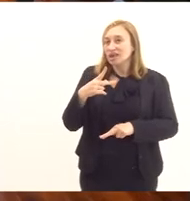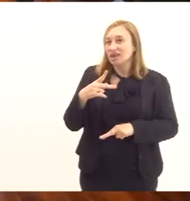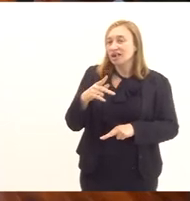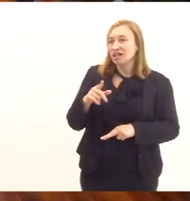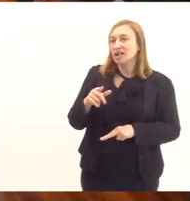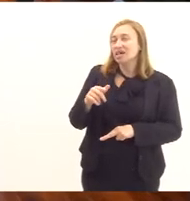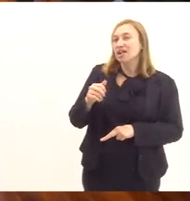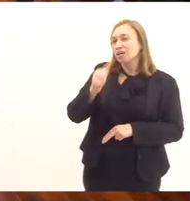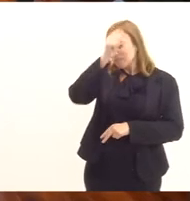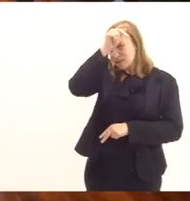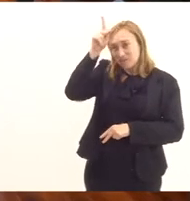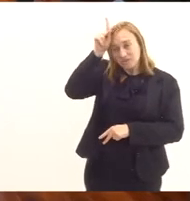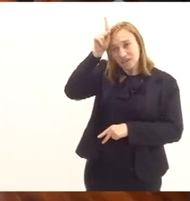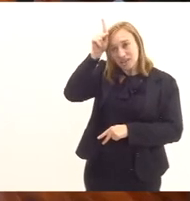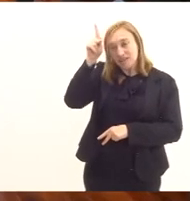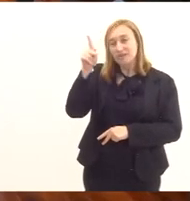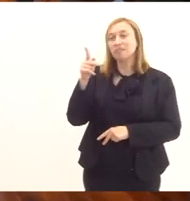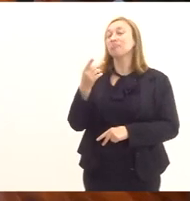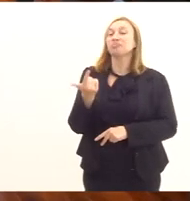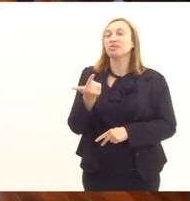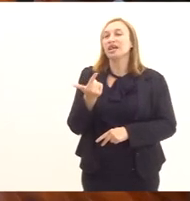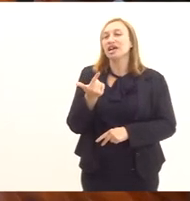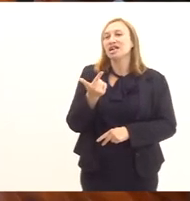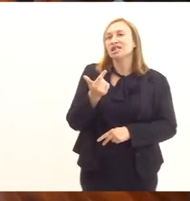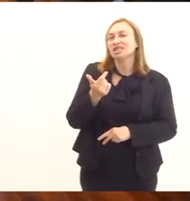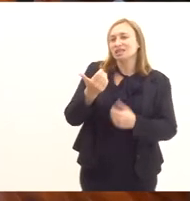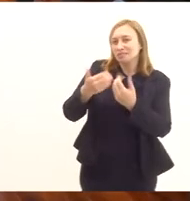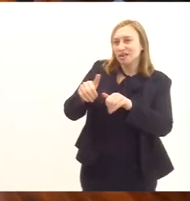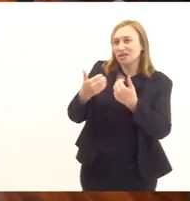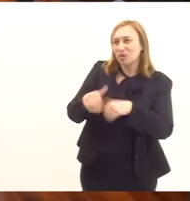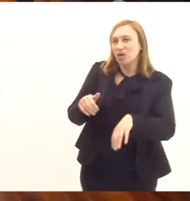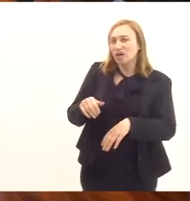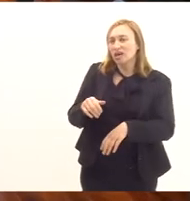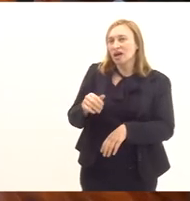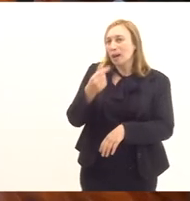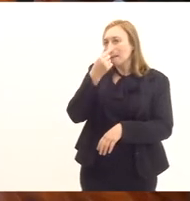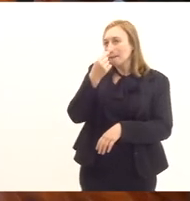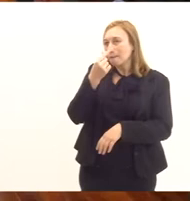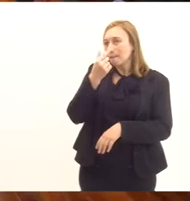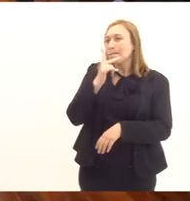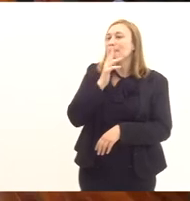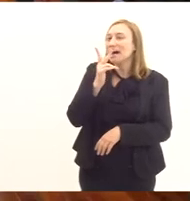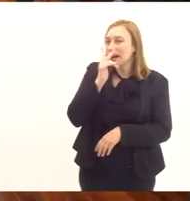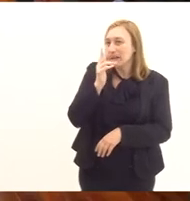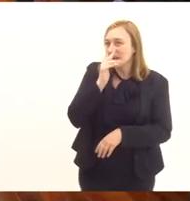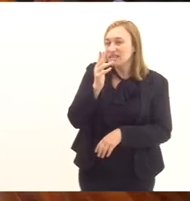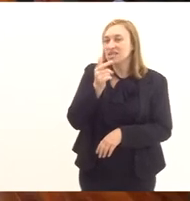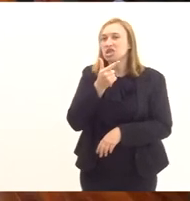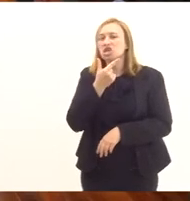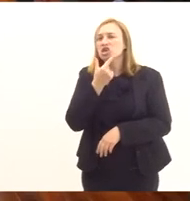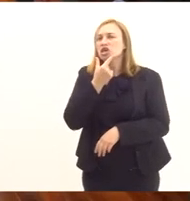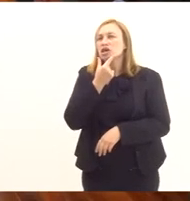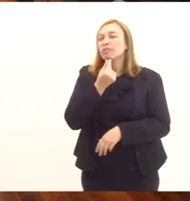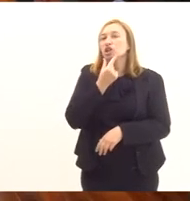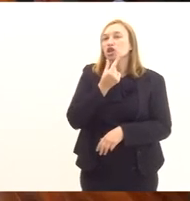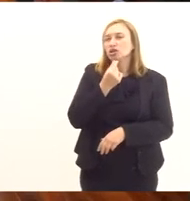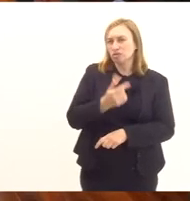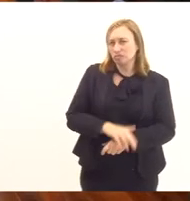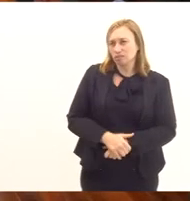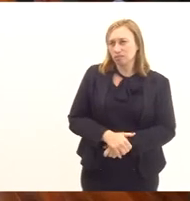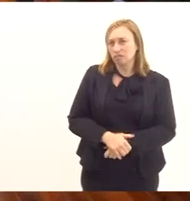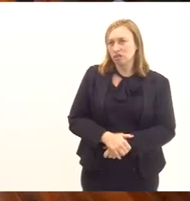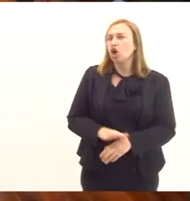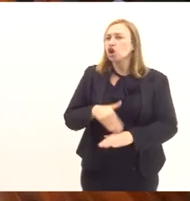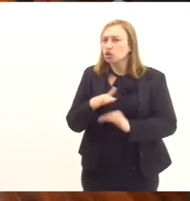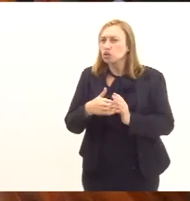prefeito de Petrópolis e aqui rádio pelas palavras comportamento dele o comportamento de moleque ele todo mundo